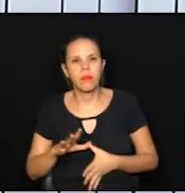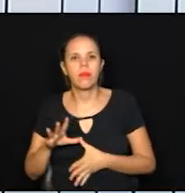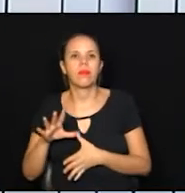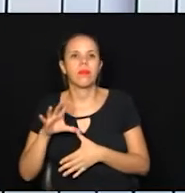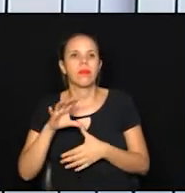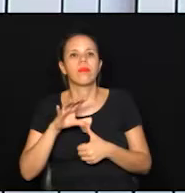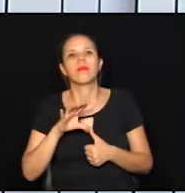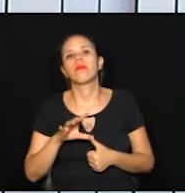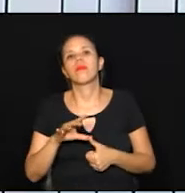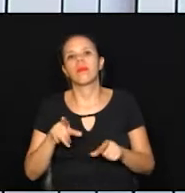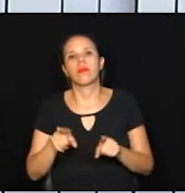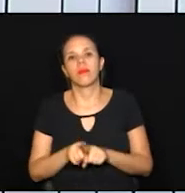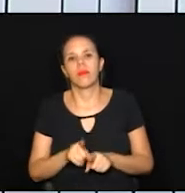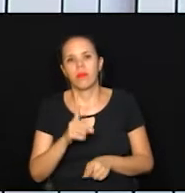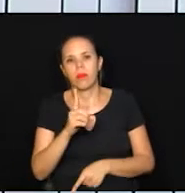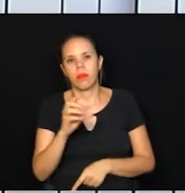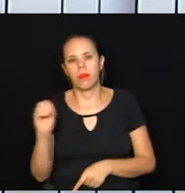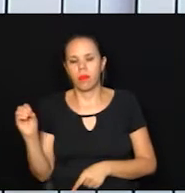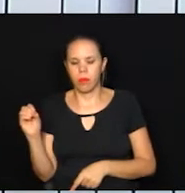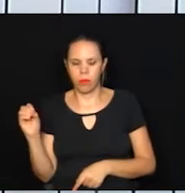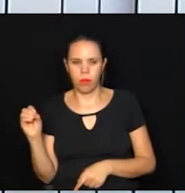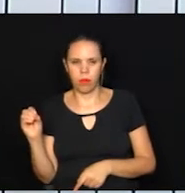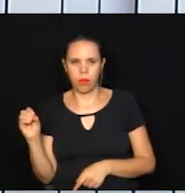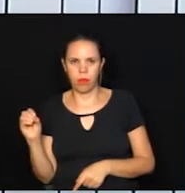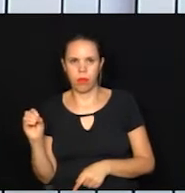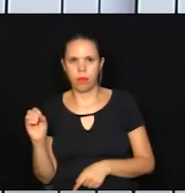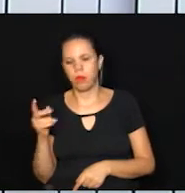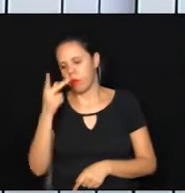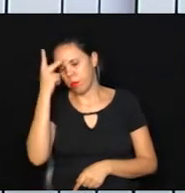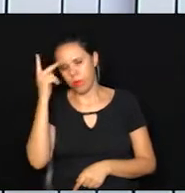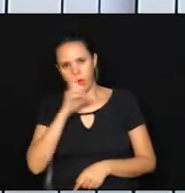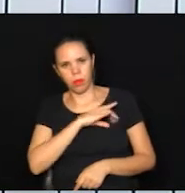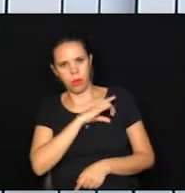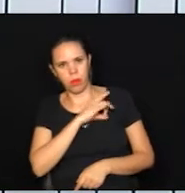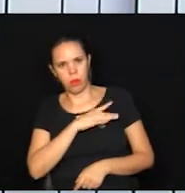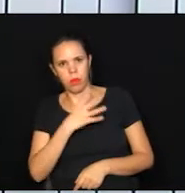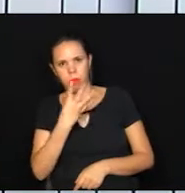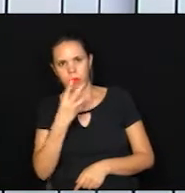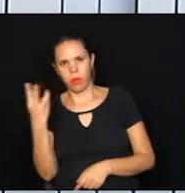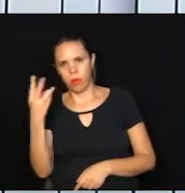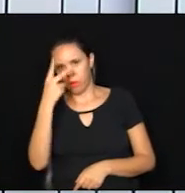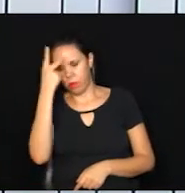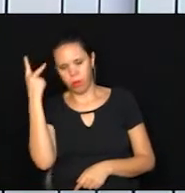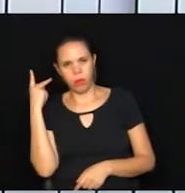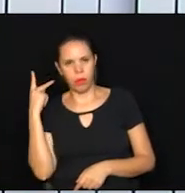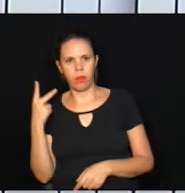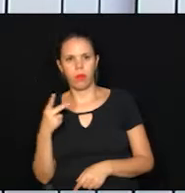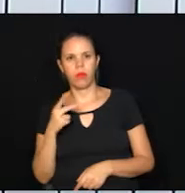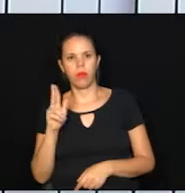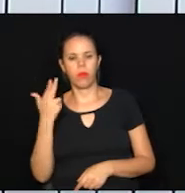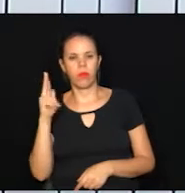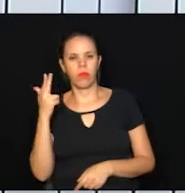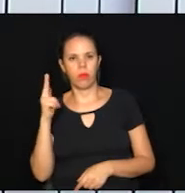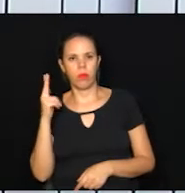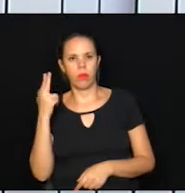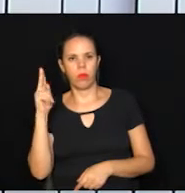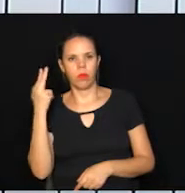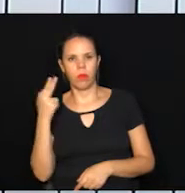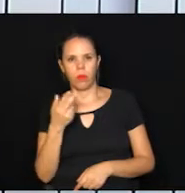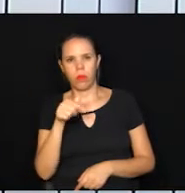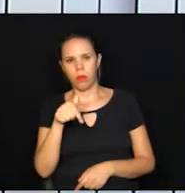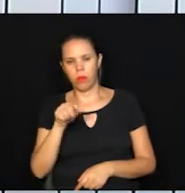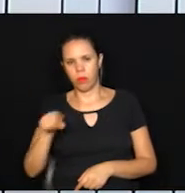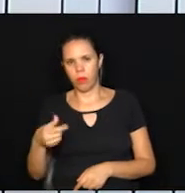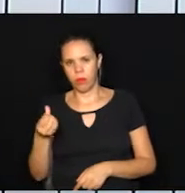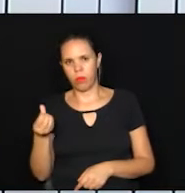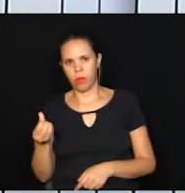100 habitantes, o Chile já vacinou o equivalente a 43 pessoas, no Uruguai